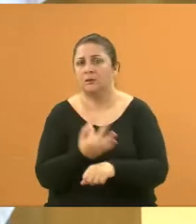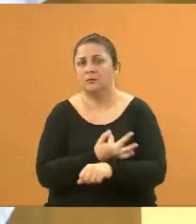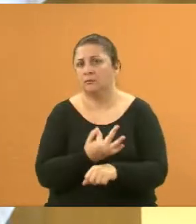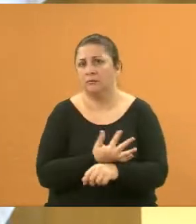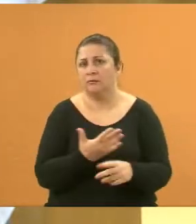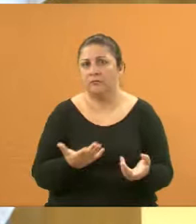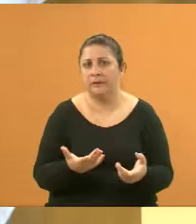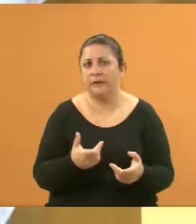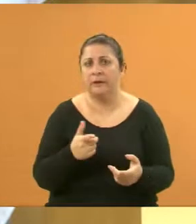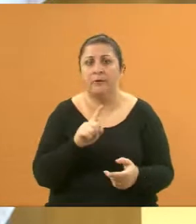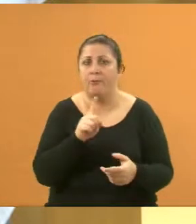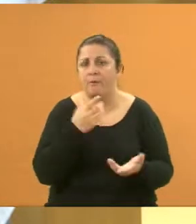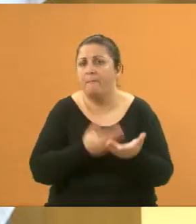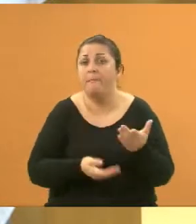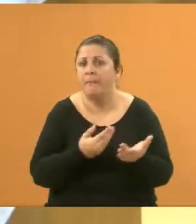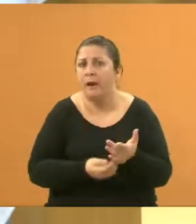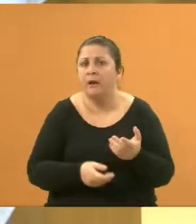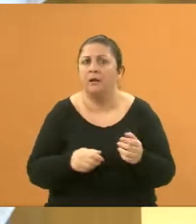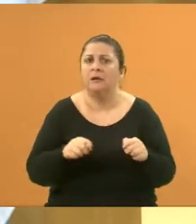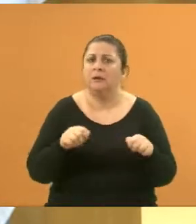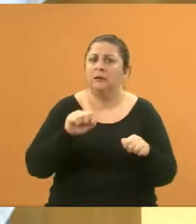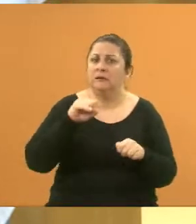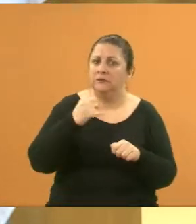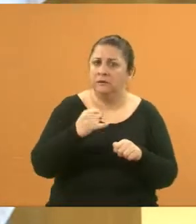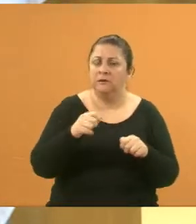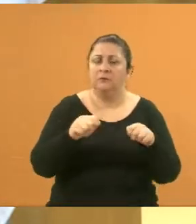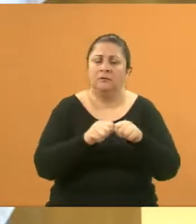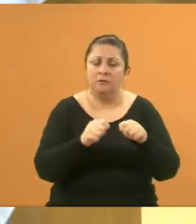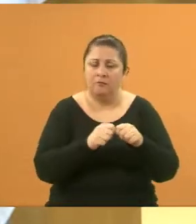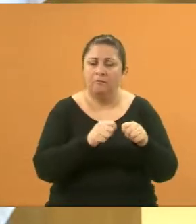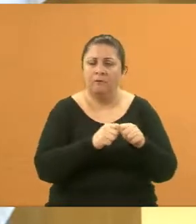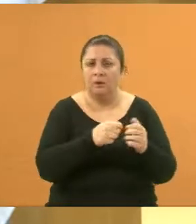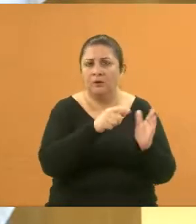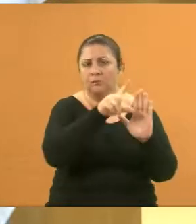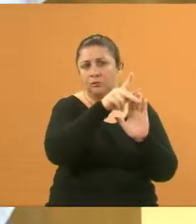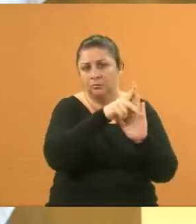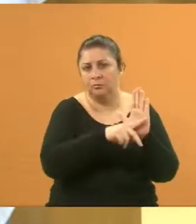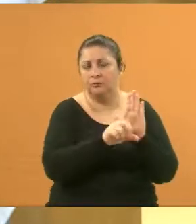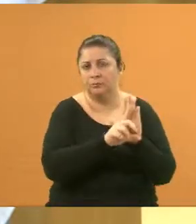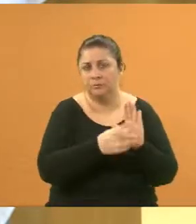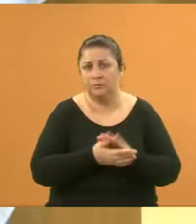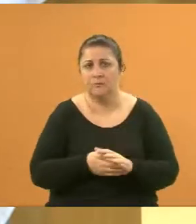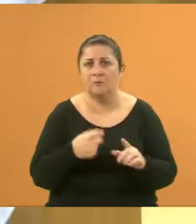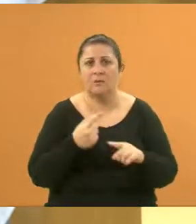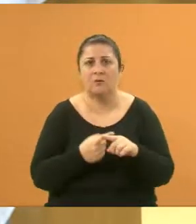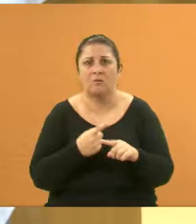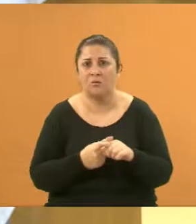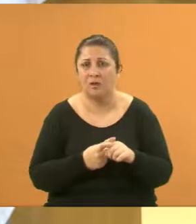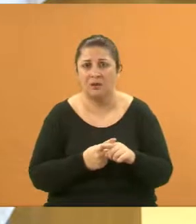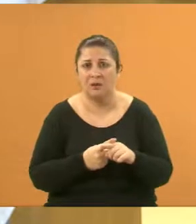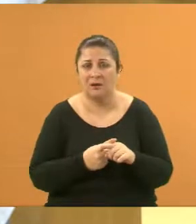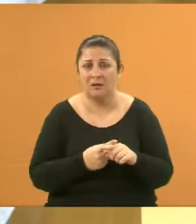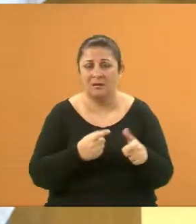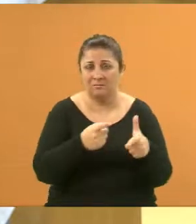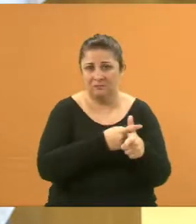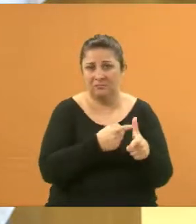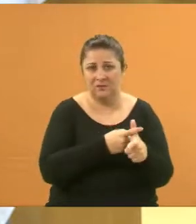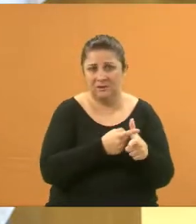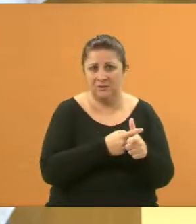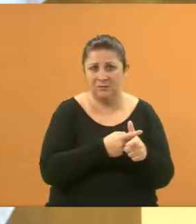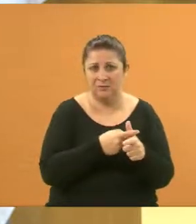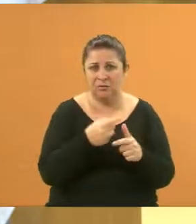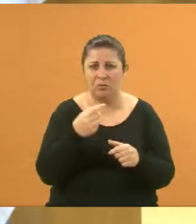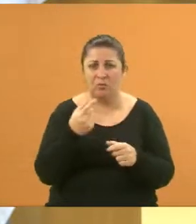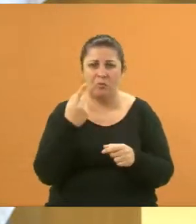a aprovação do programa de remissão de multa, do auto de infração e multa, pois o índice de inadimplência médio nos últimos 3